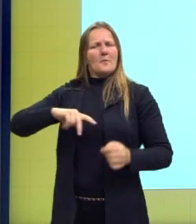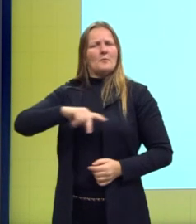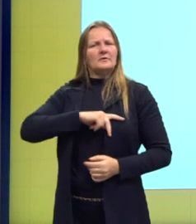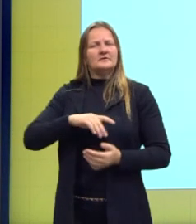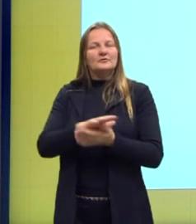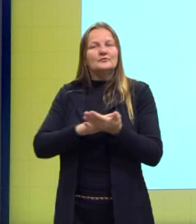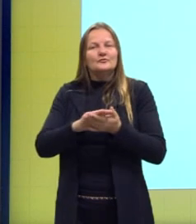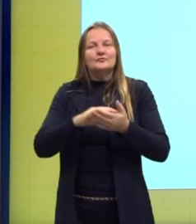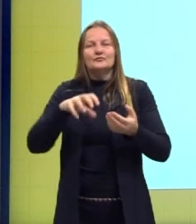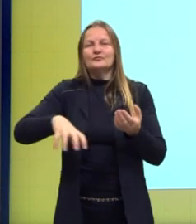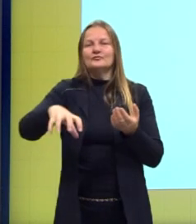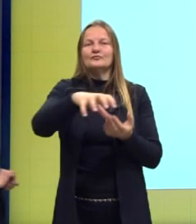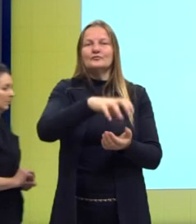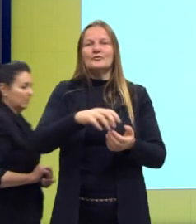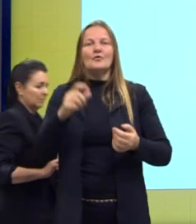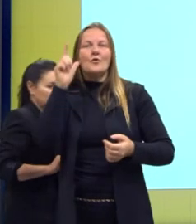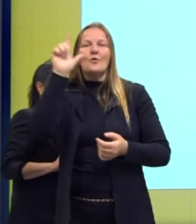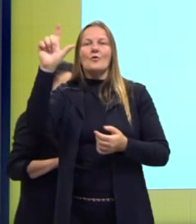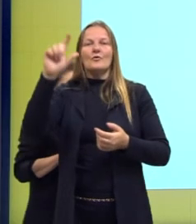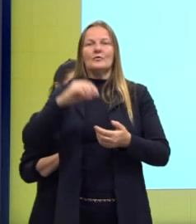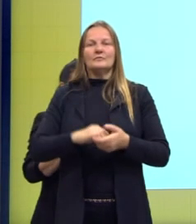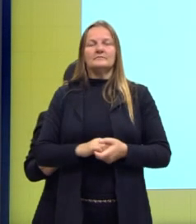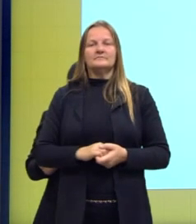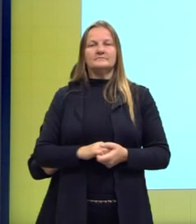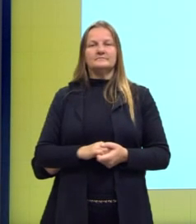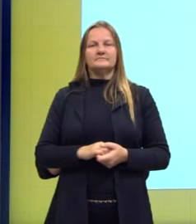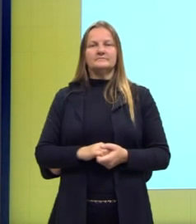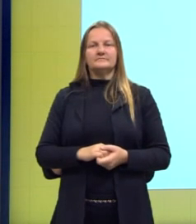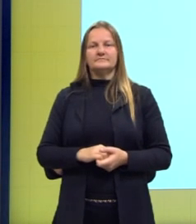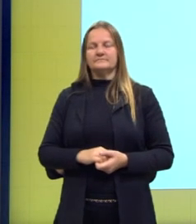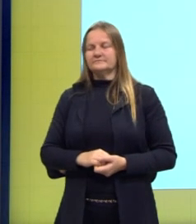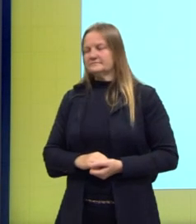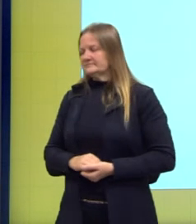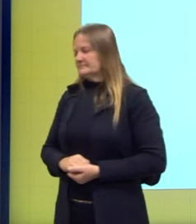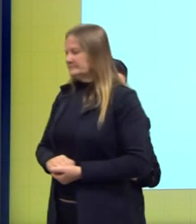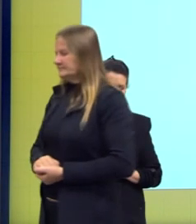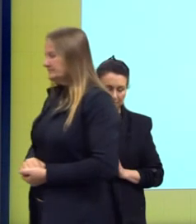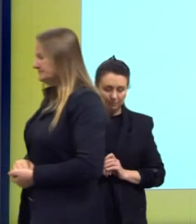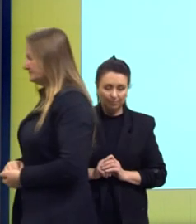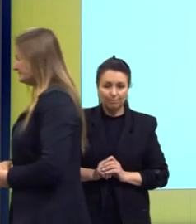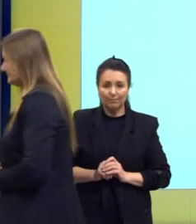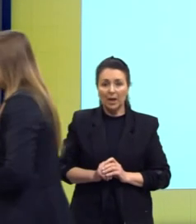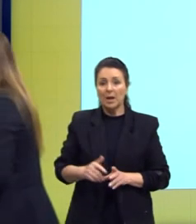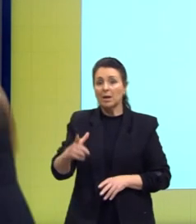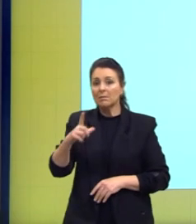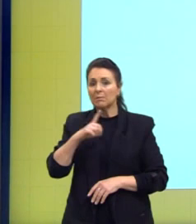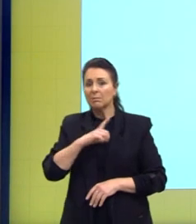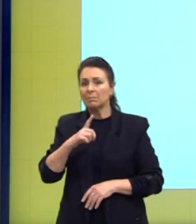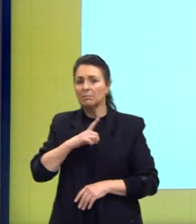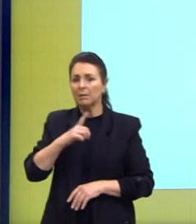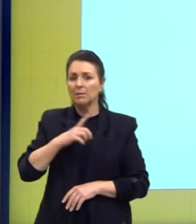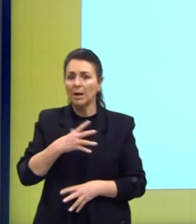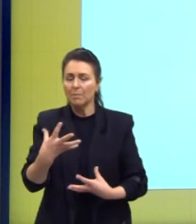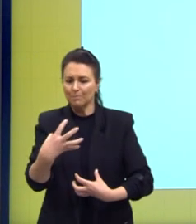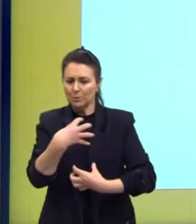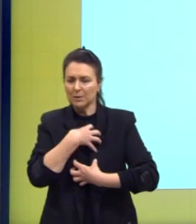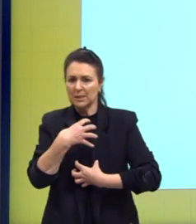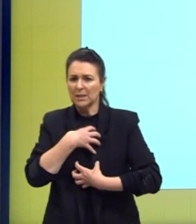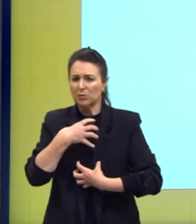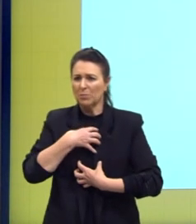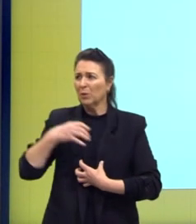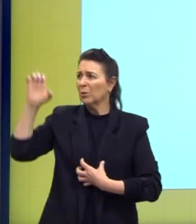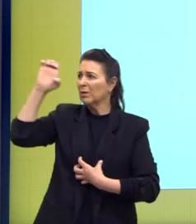populações dos territórios conquistados e eles estão sendo bem etnocêntricos aqui né porque eles estão desprezando